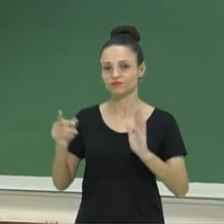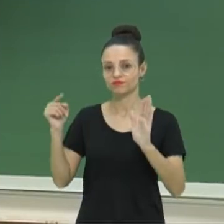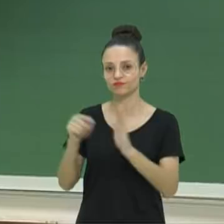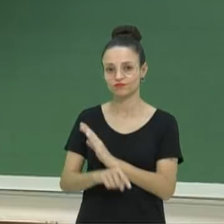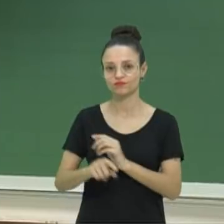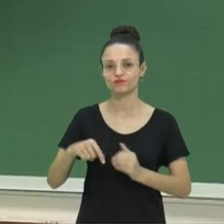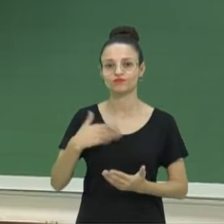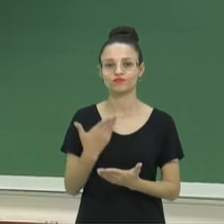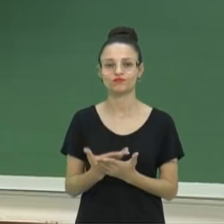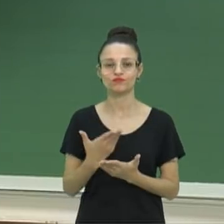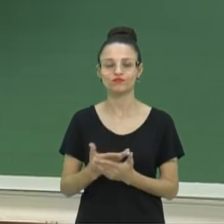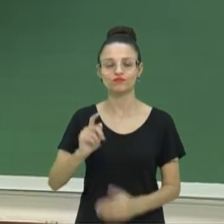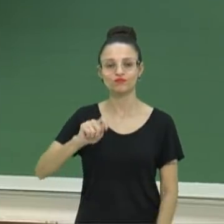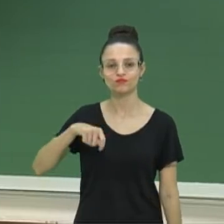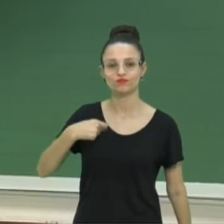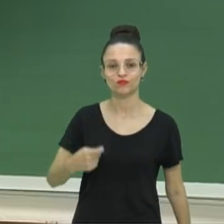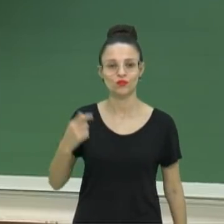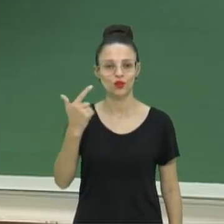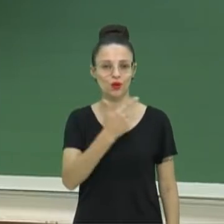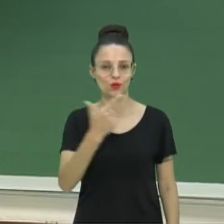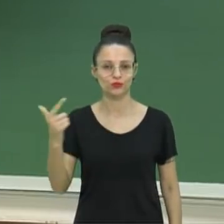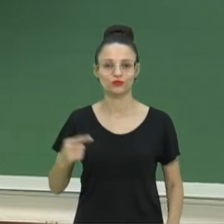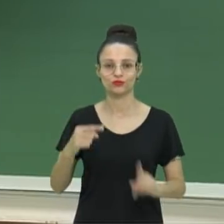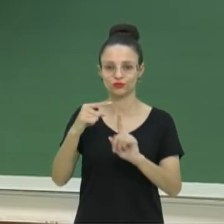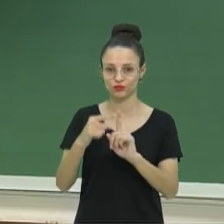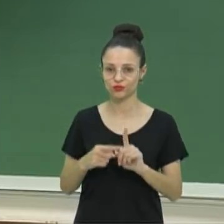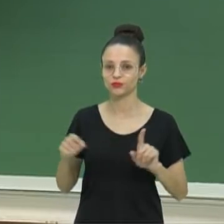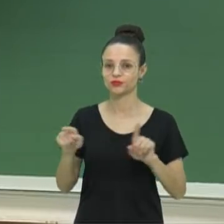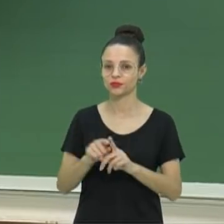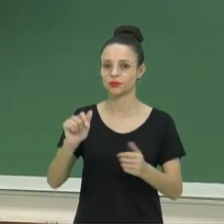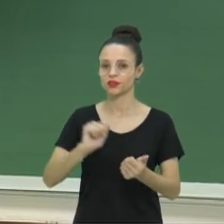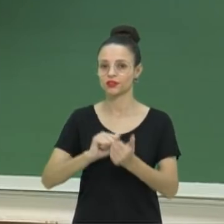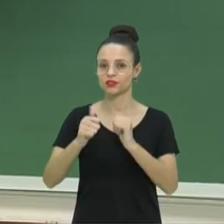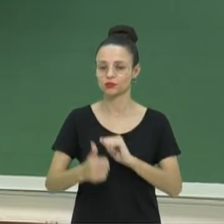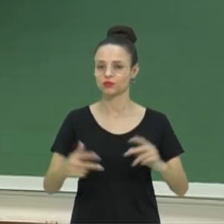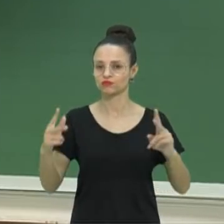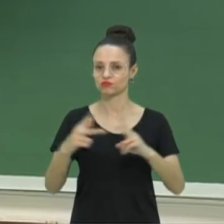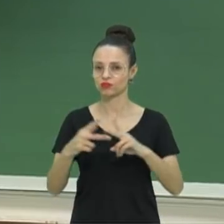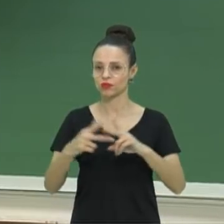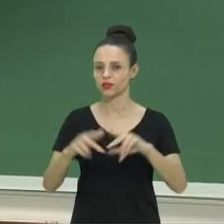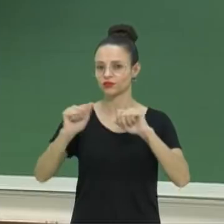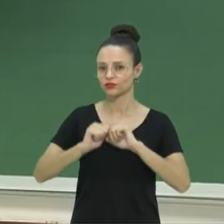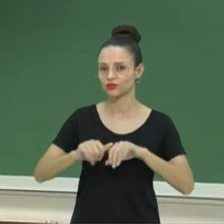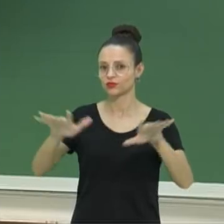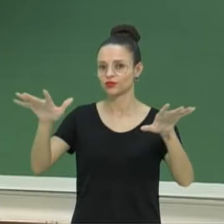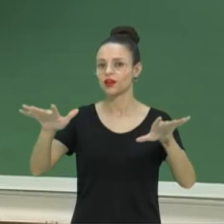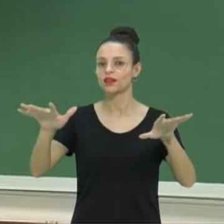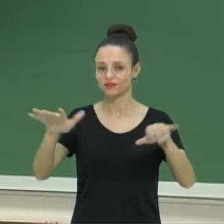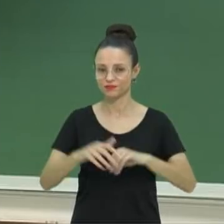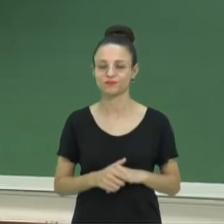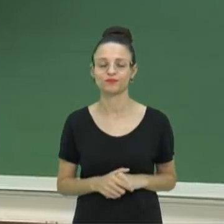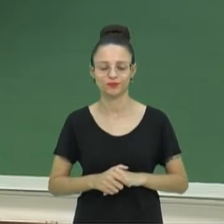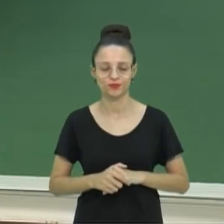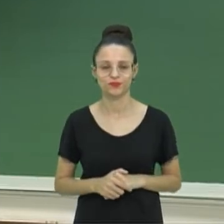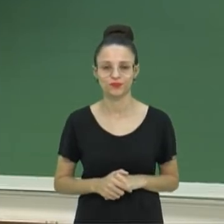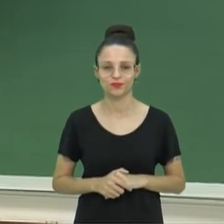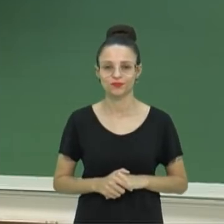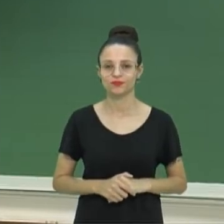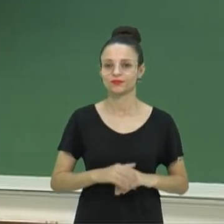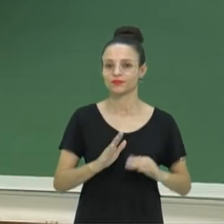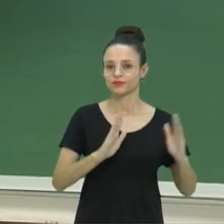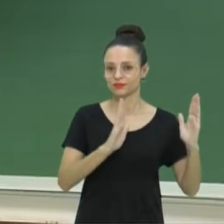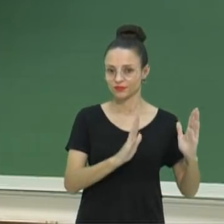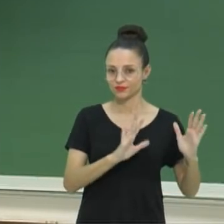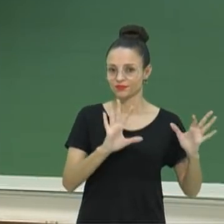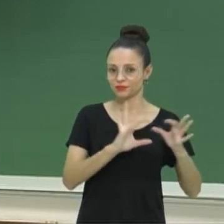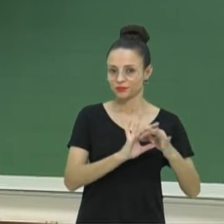estudos em algumas outras modalidades que também são esportes de combate, bastante difundido mundo afora, né? Então, primeiro momento